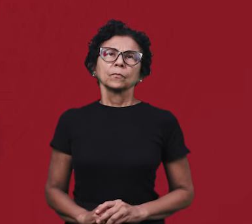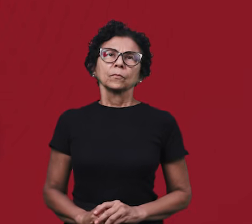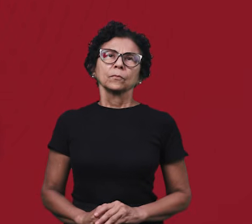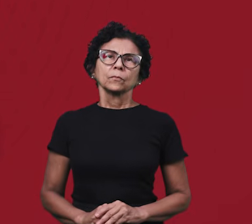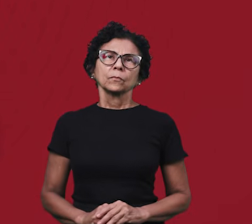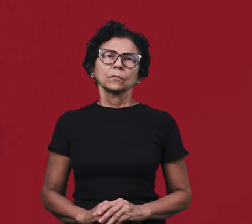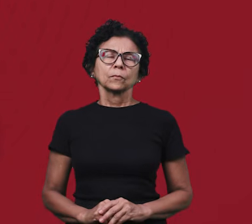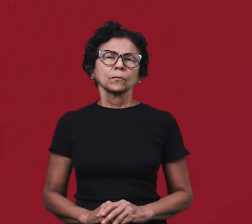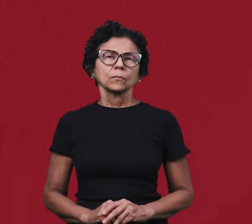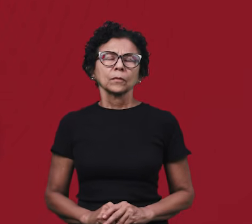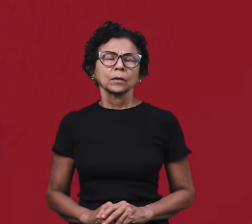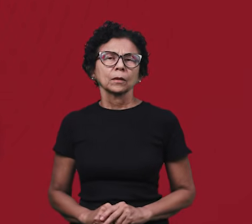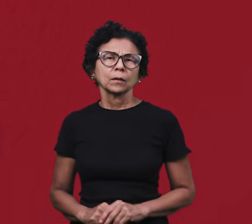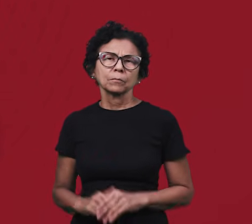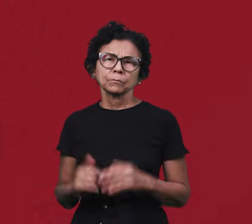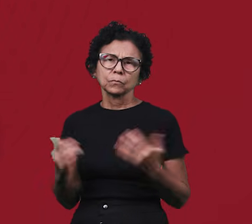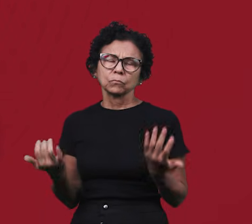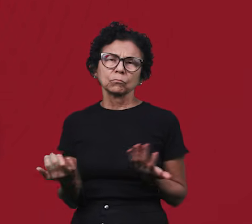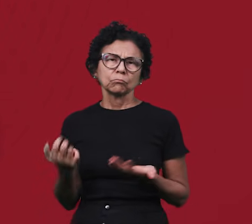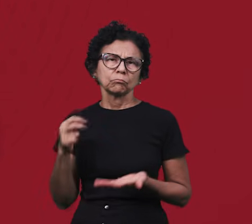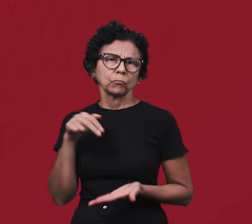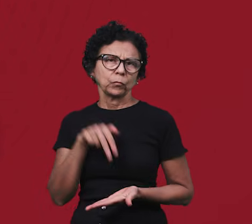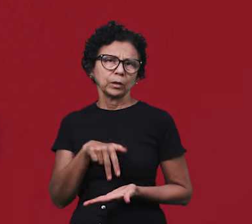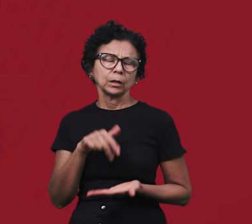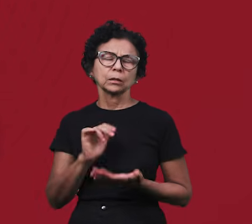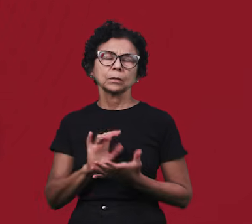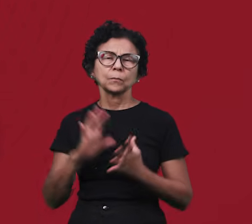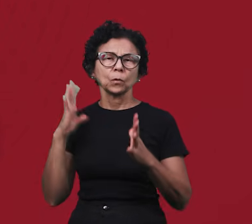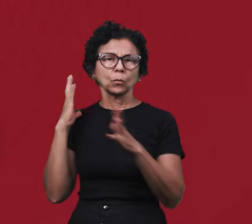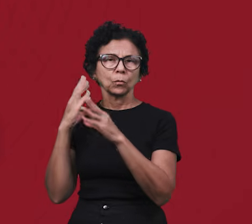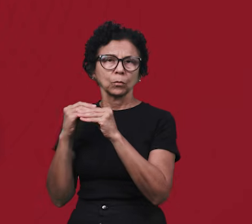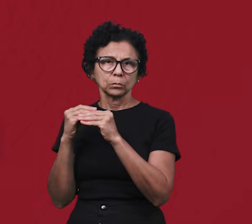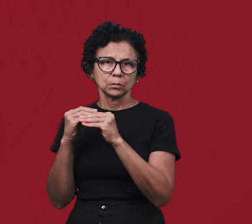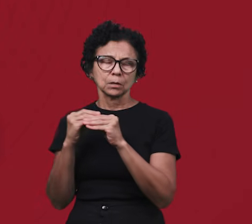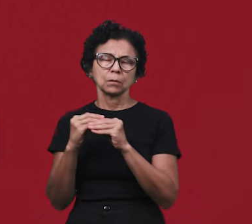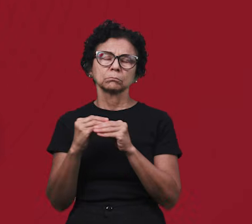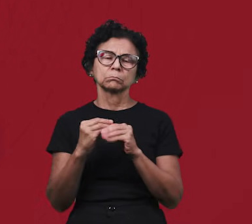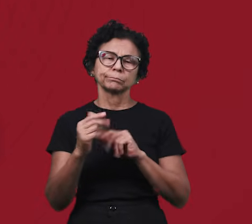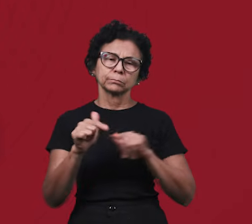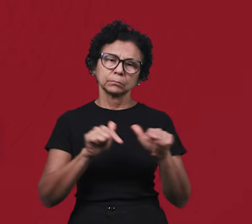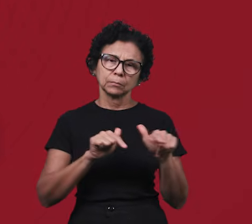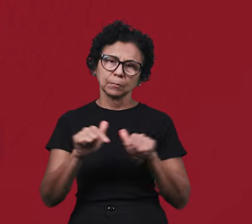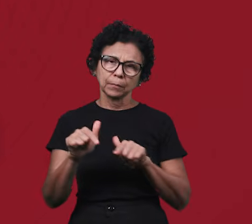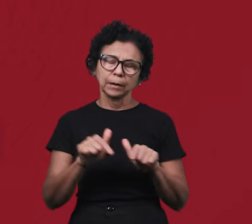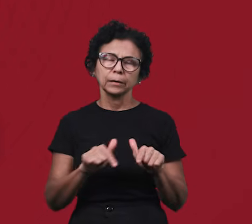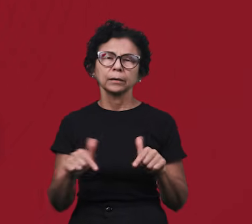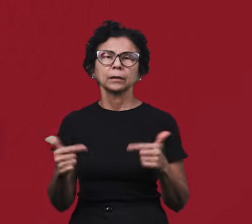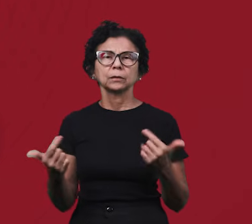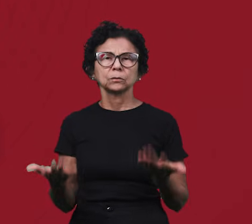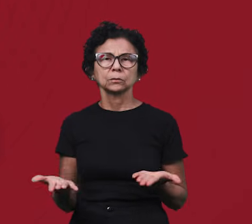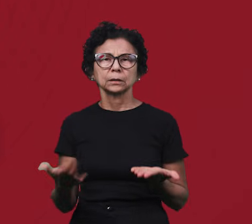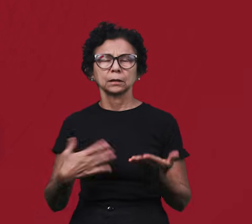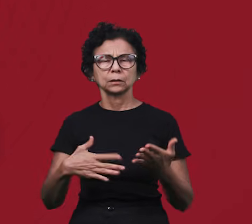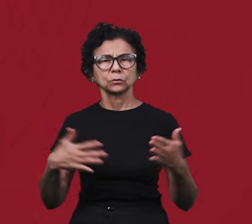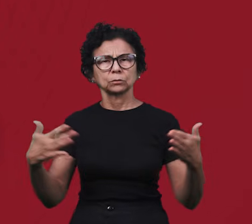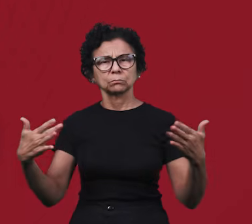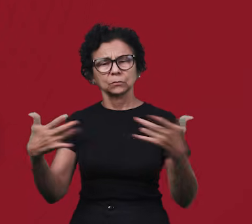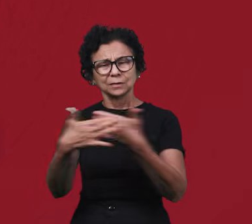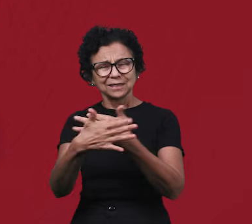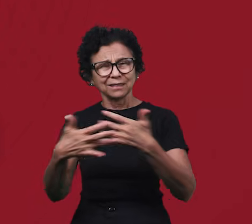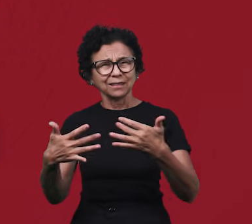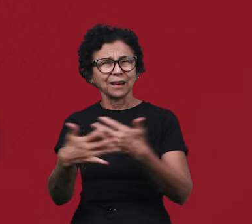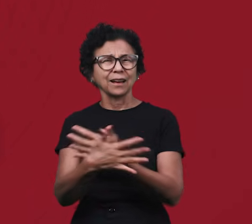um breve relato agora da conclusão dos trabalhos de restauração aqui da cidade, daquilo que